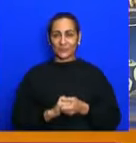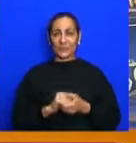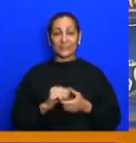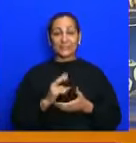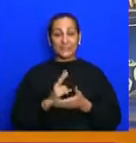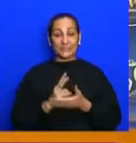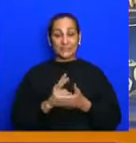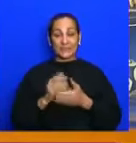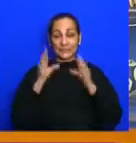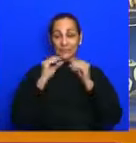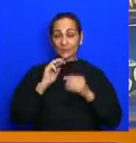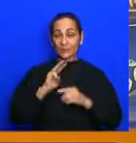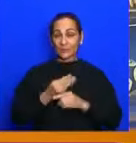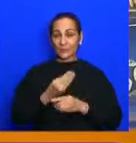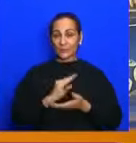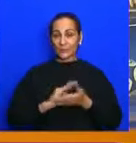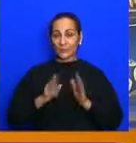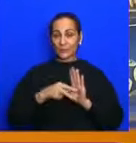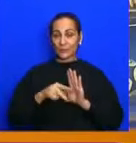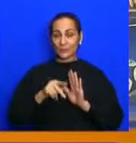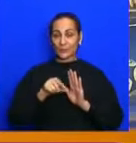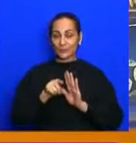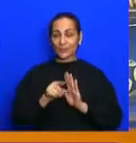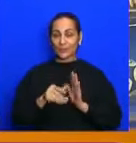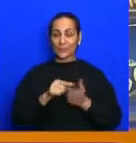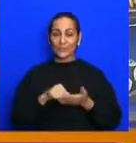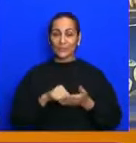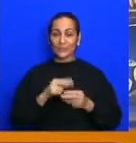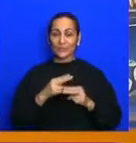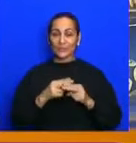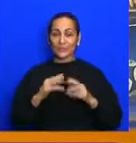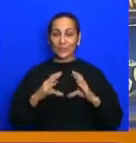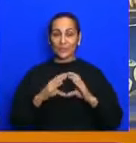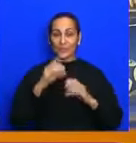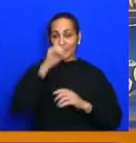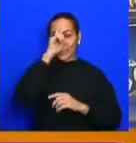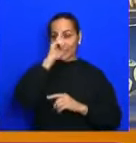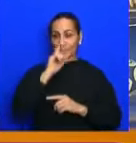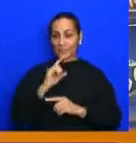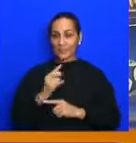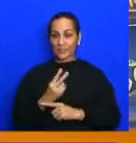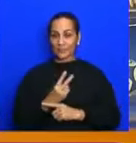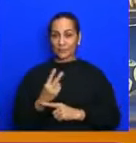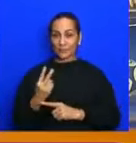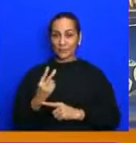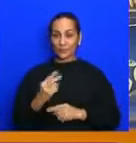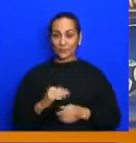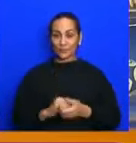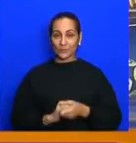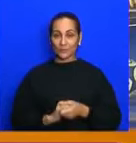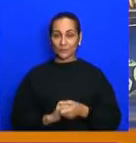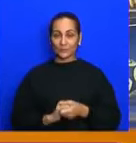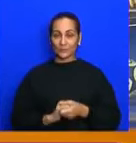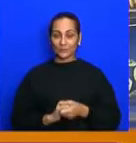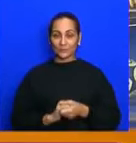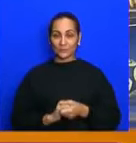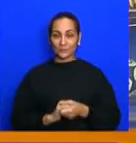Todas as noites, milhões em prêmios para você nas Loterias Caixa. Bola amarela 22,